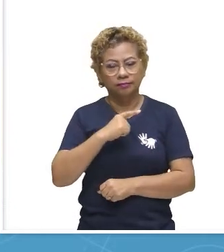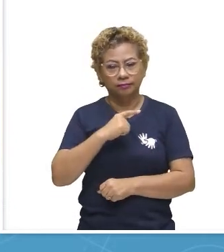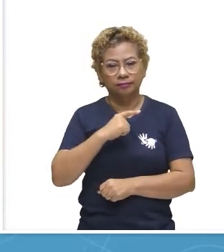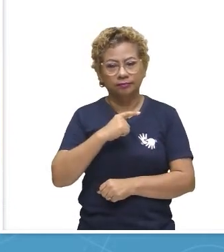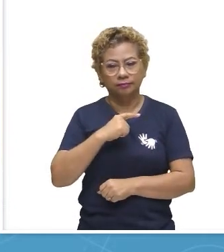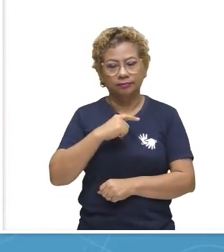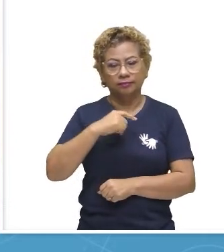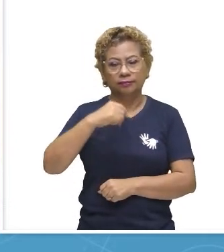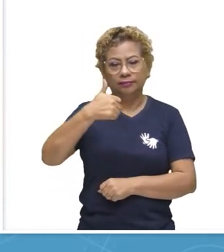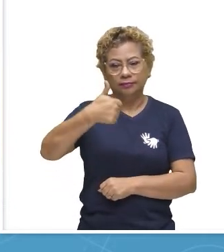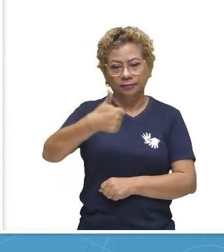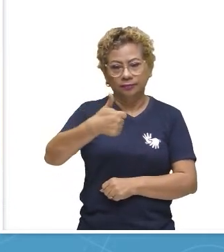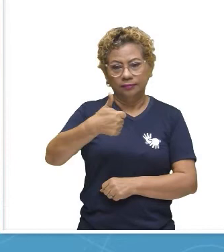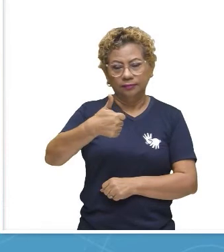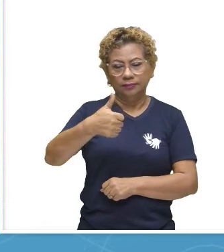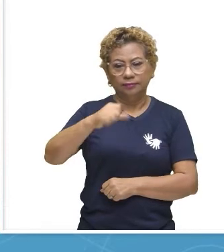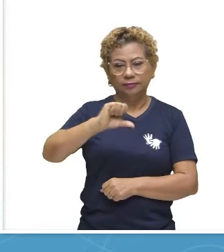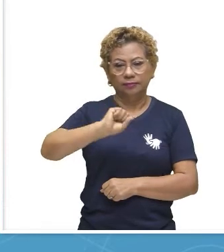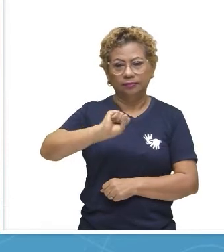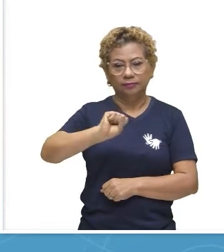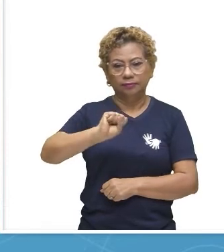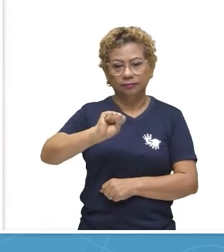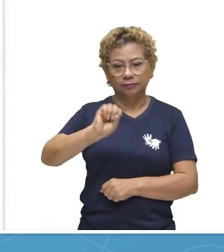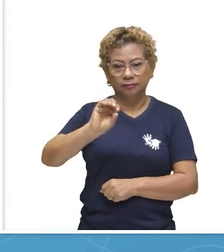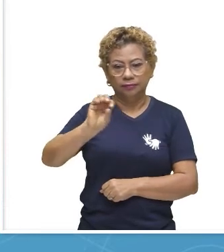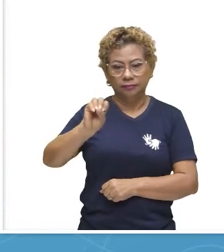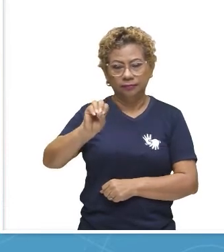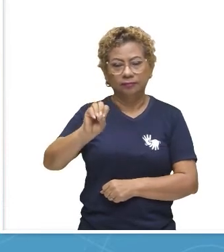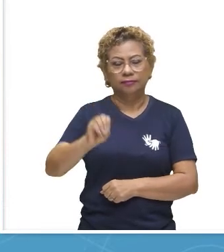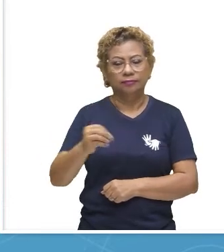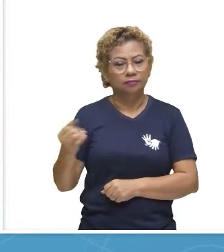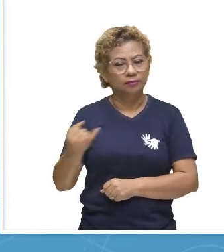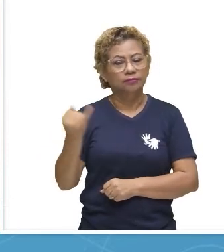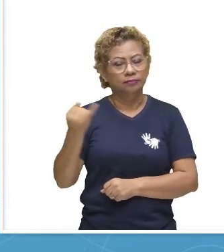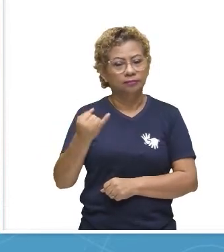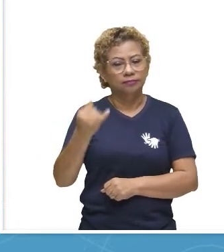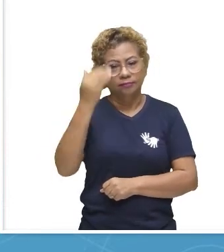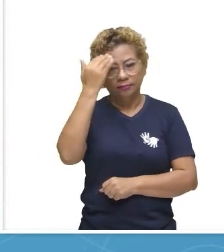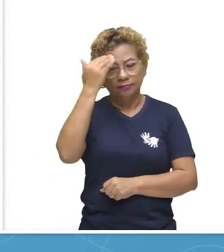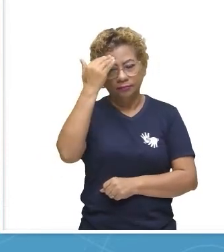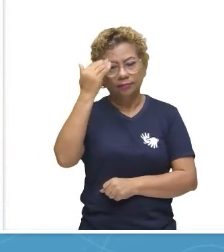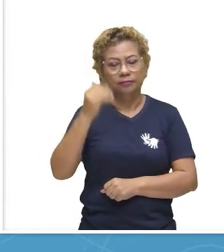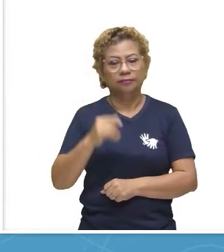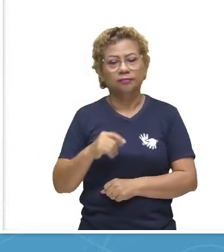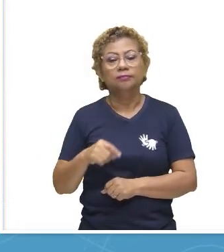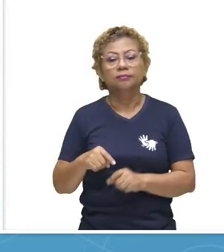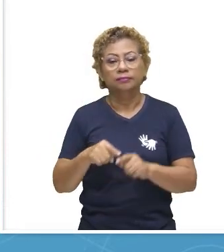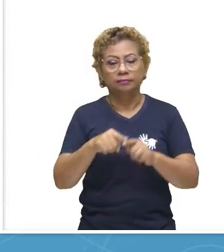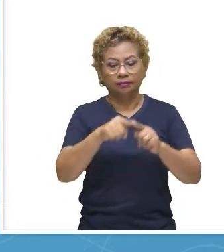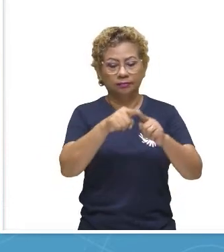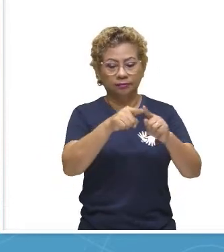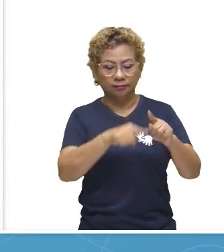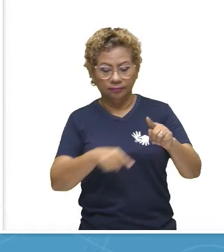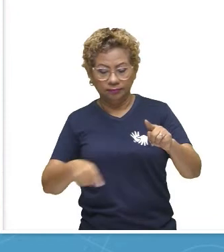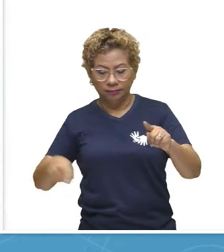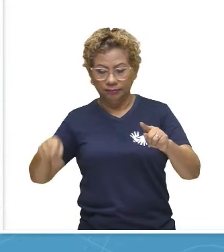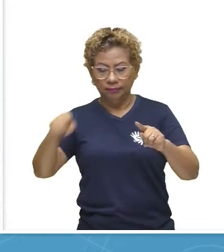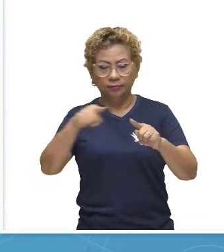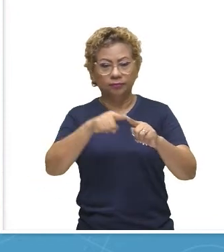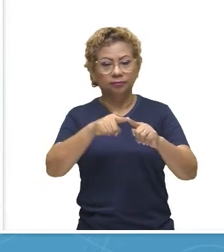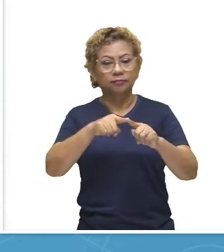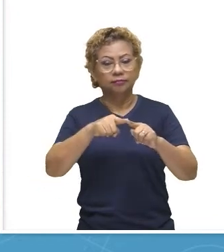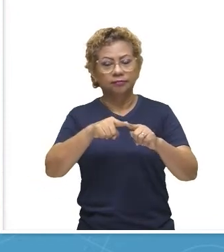graus, né? Então, muito importante essa característica, né? Porque se a gente souber a